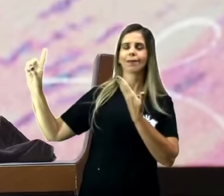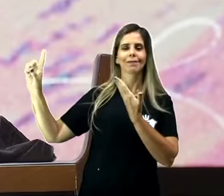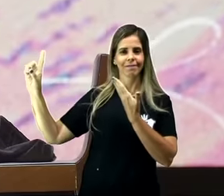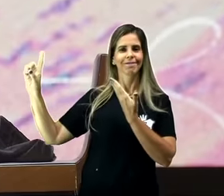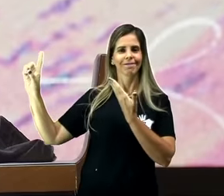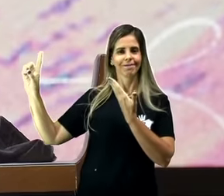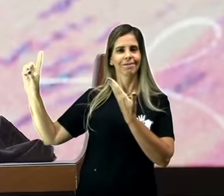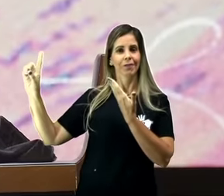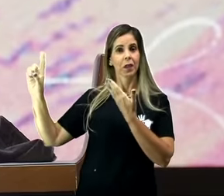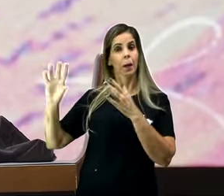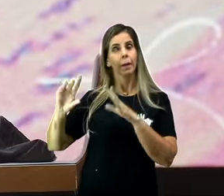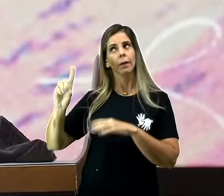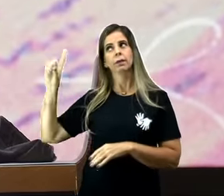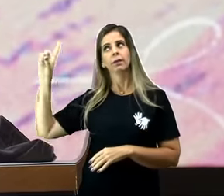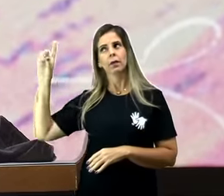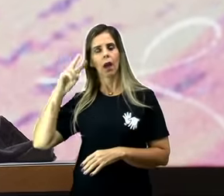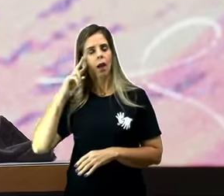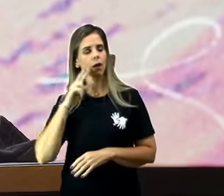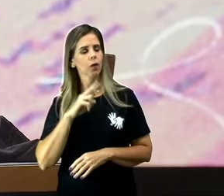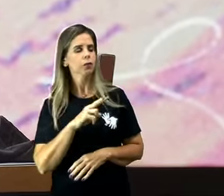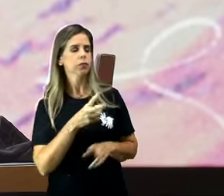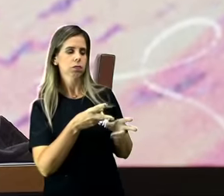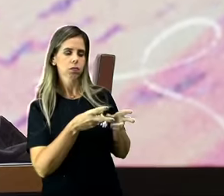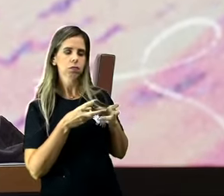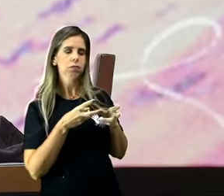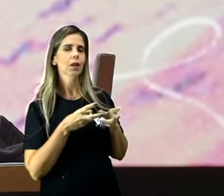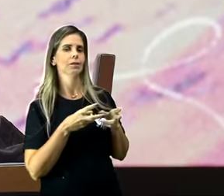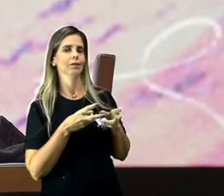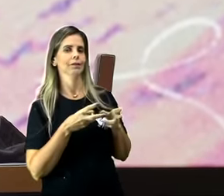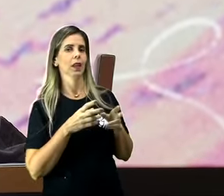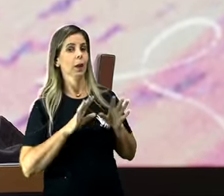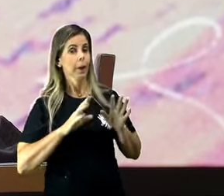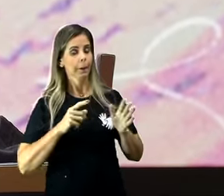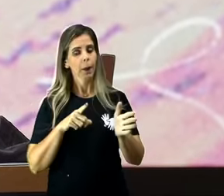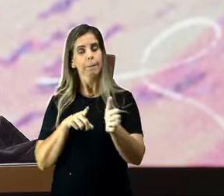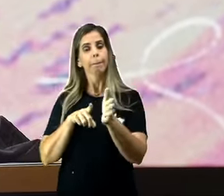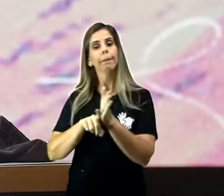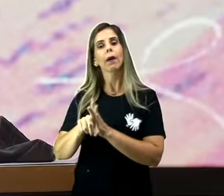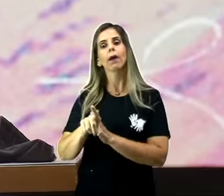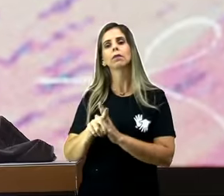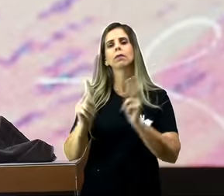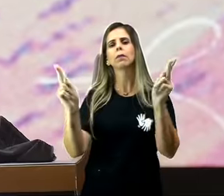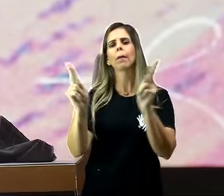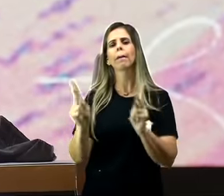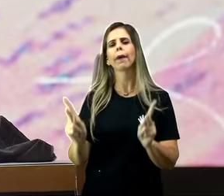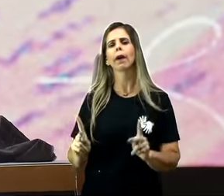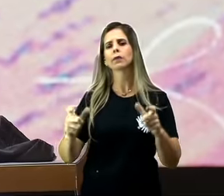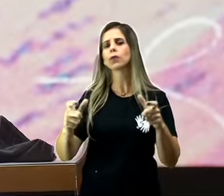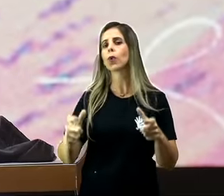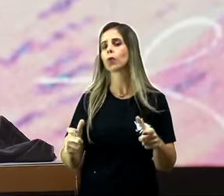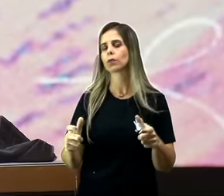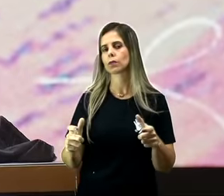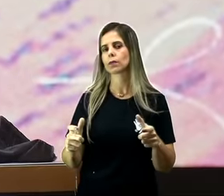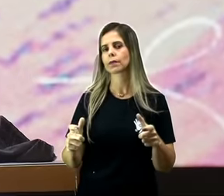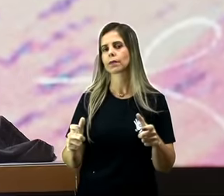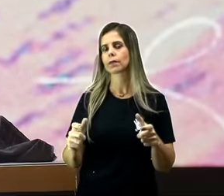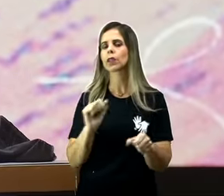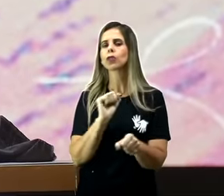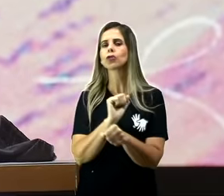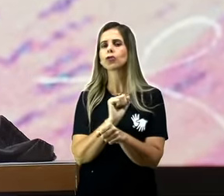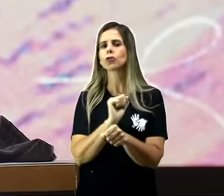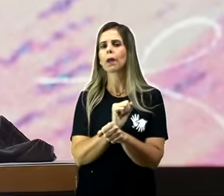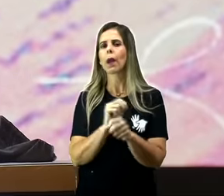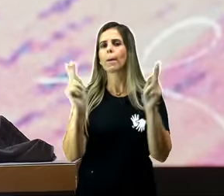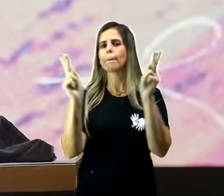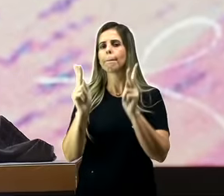simples: existe paz aonde? De onde a gente está esperando que a paz venha para